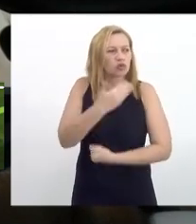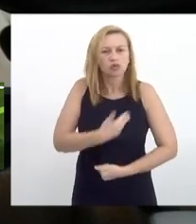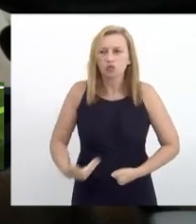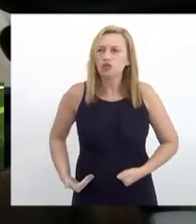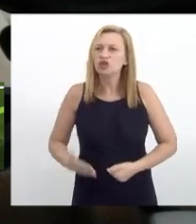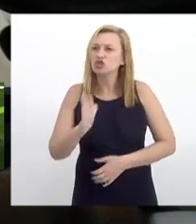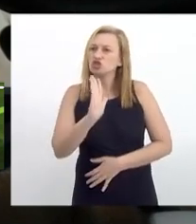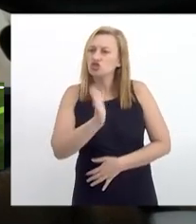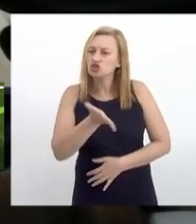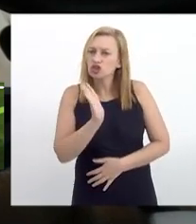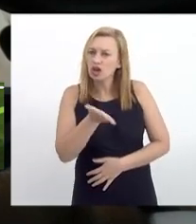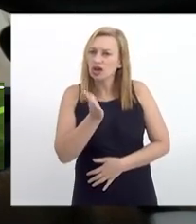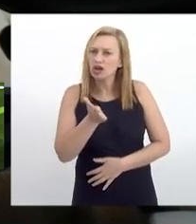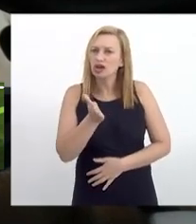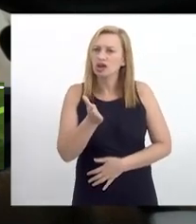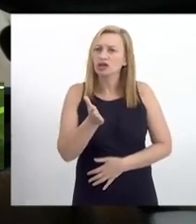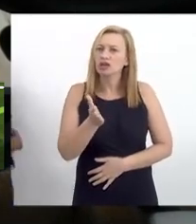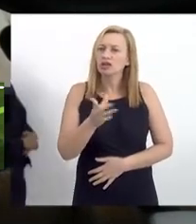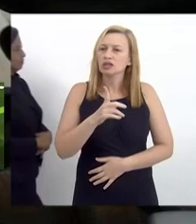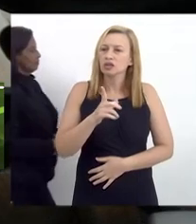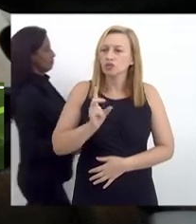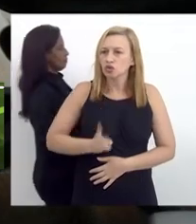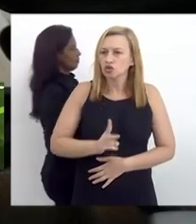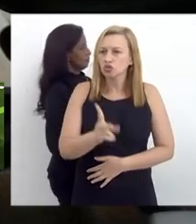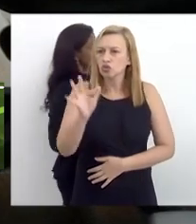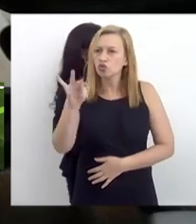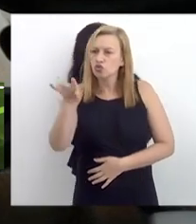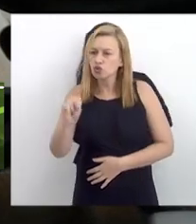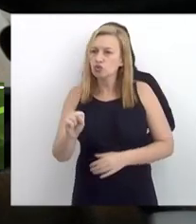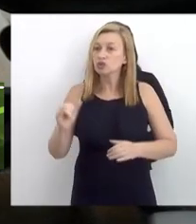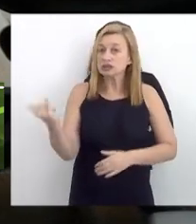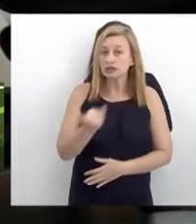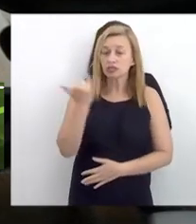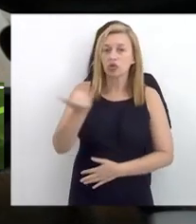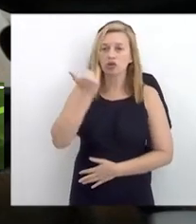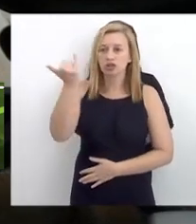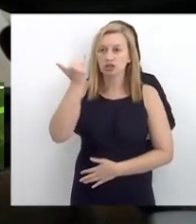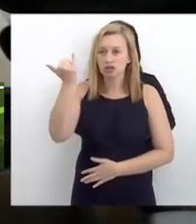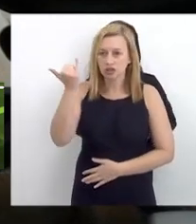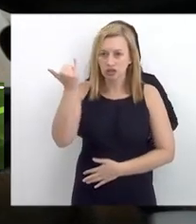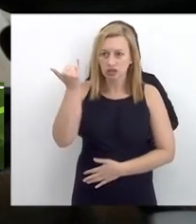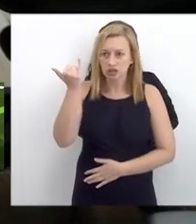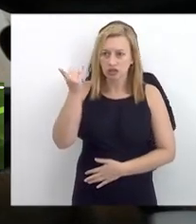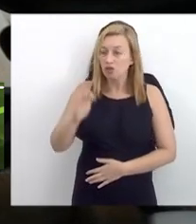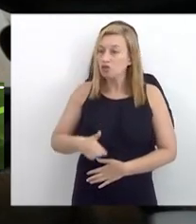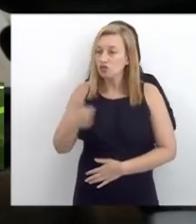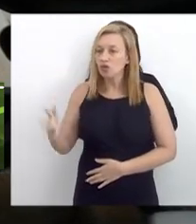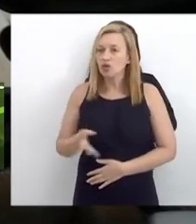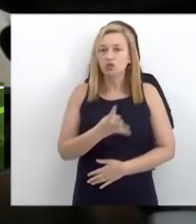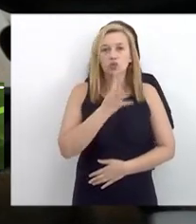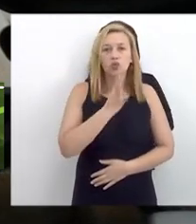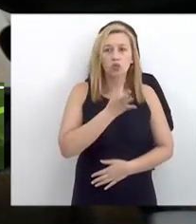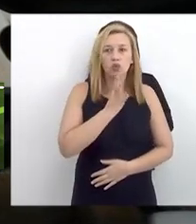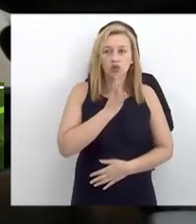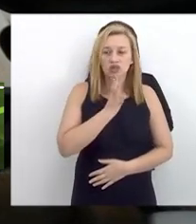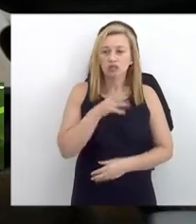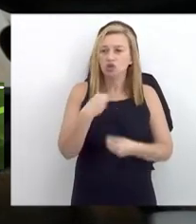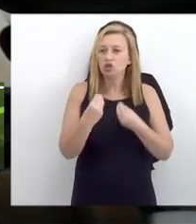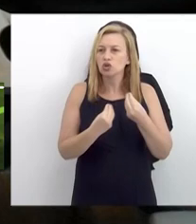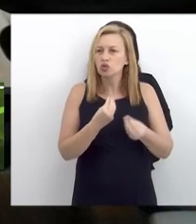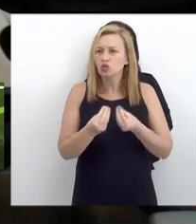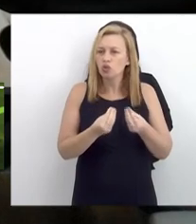já que se manteve os fundos e fundos importantes fora desse reconhecimento de como